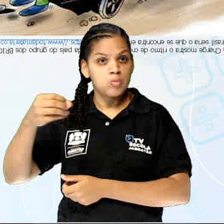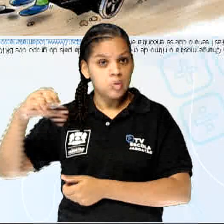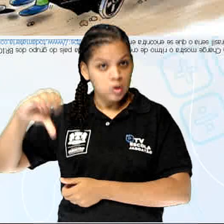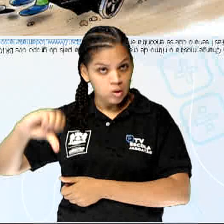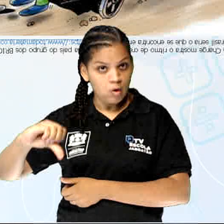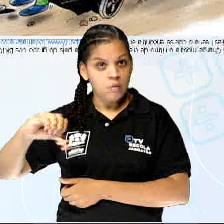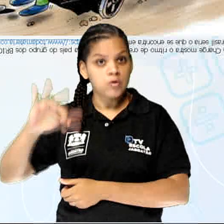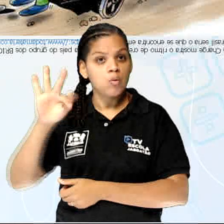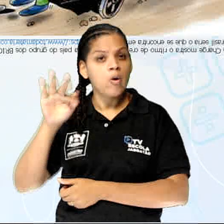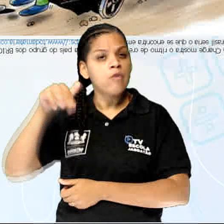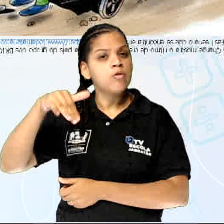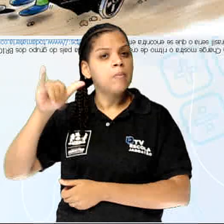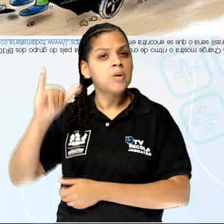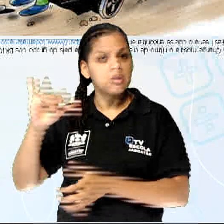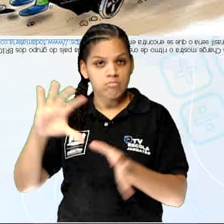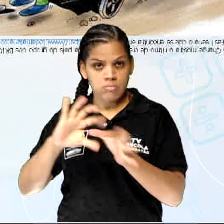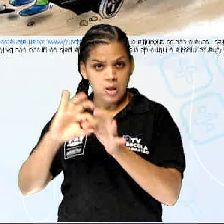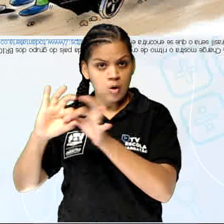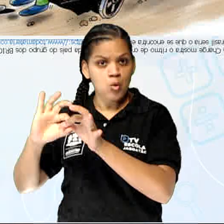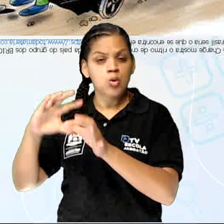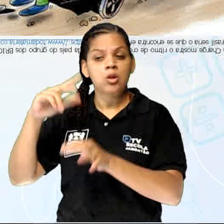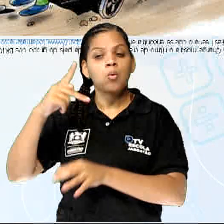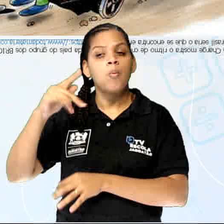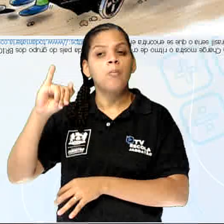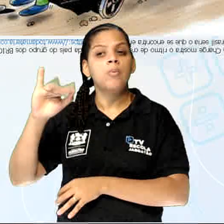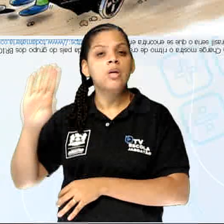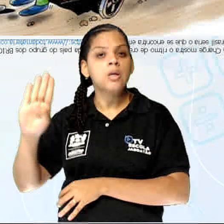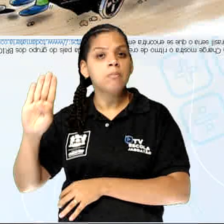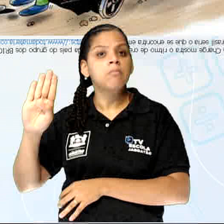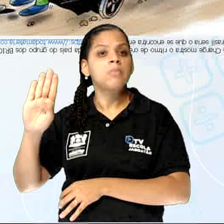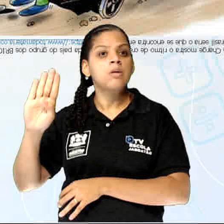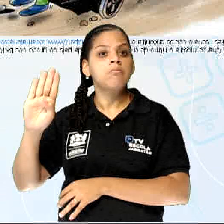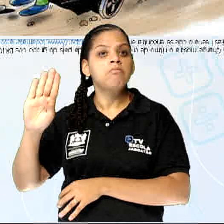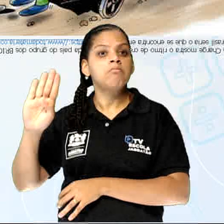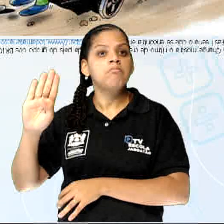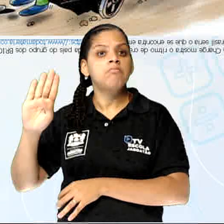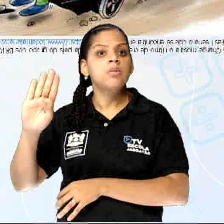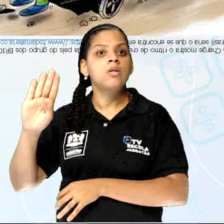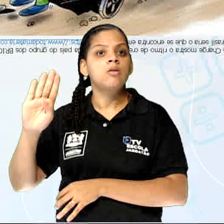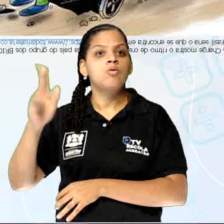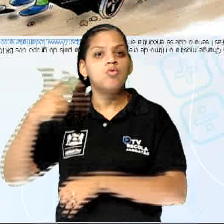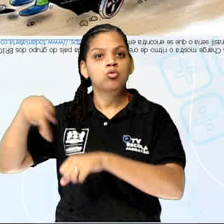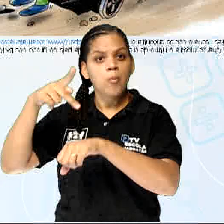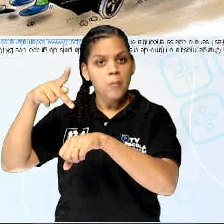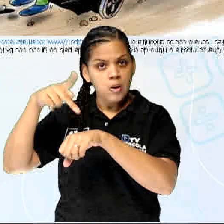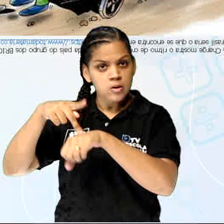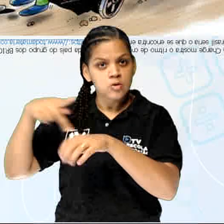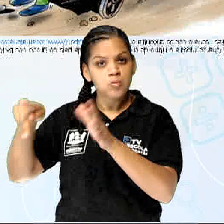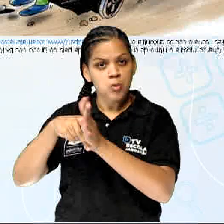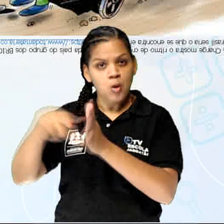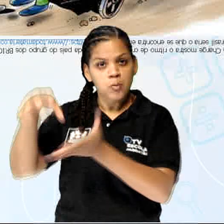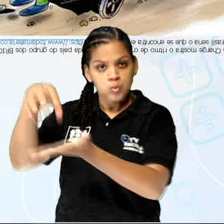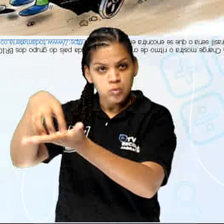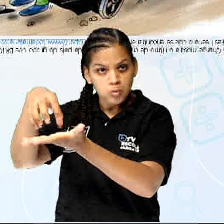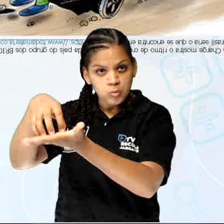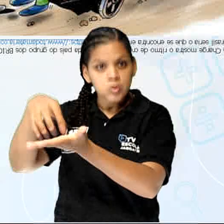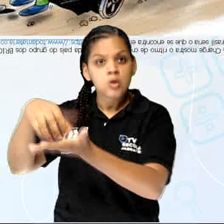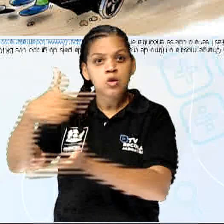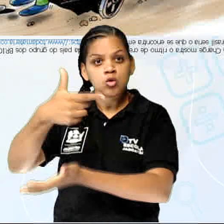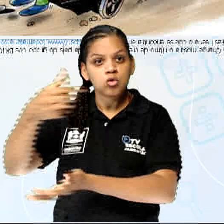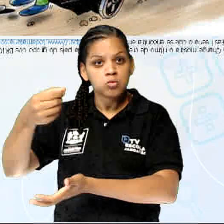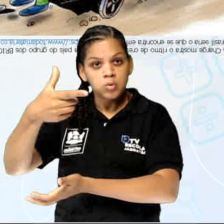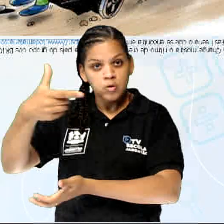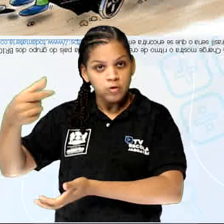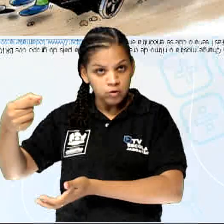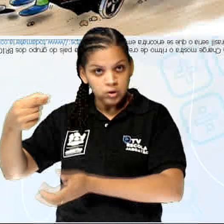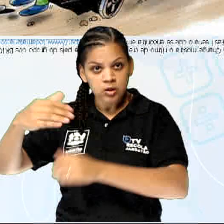FMI, o PIB, Produto Interno Bruto, nominal dos países do BRICS, junto em 2020, superaram o